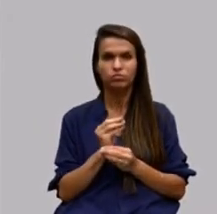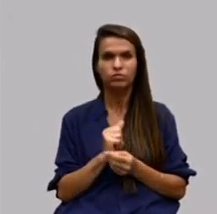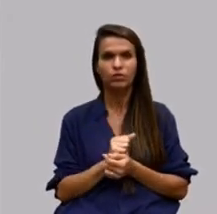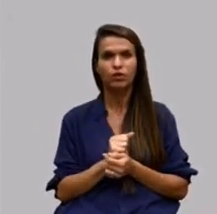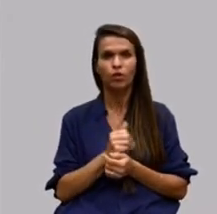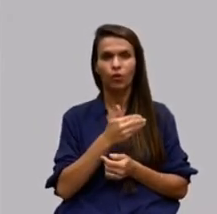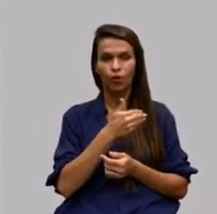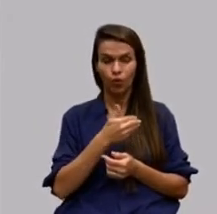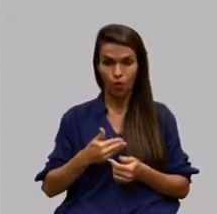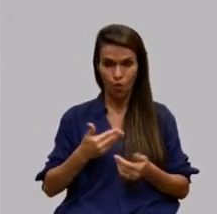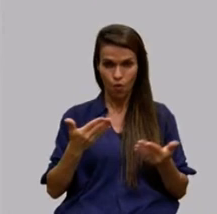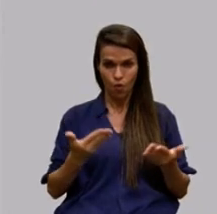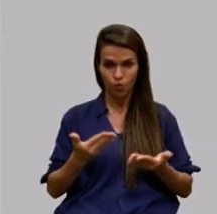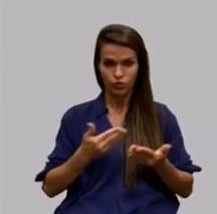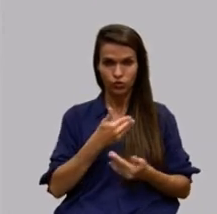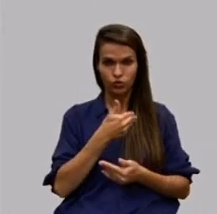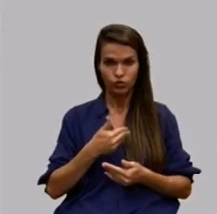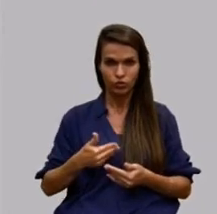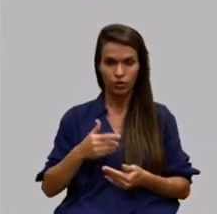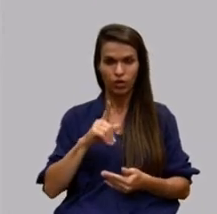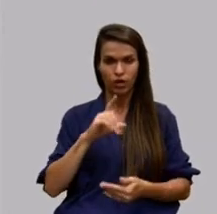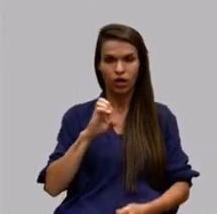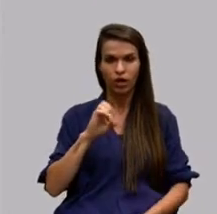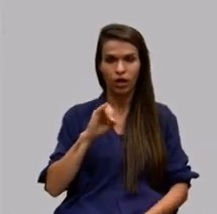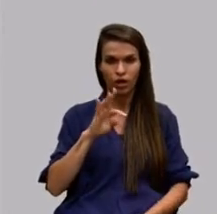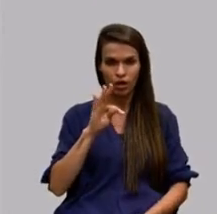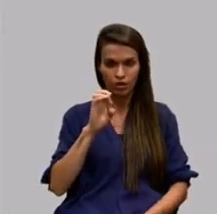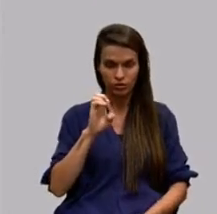O atual governador Leite,